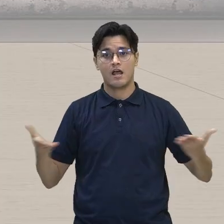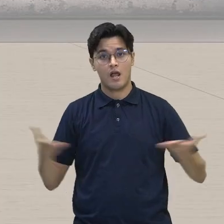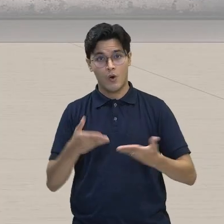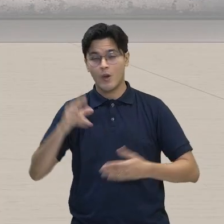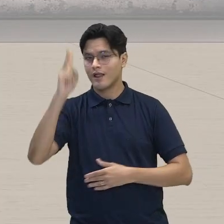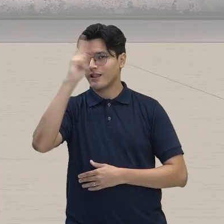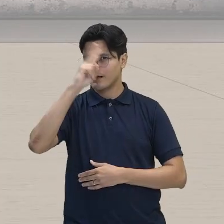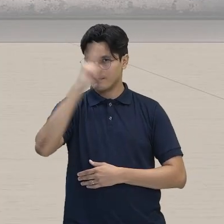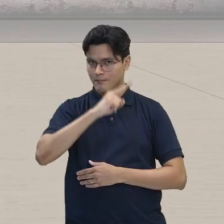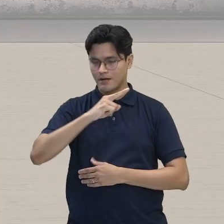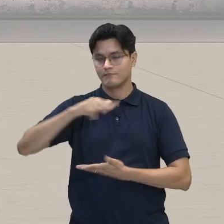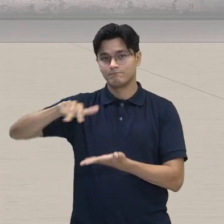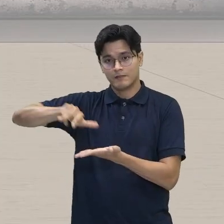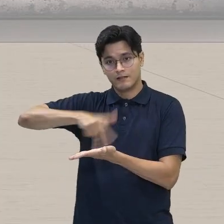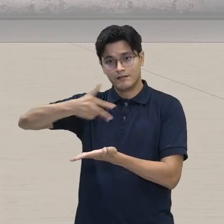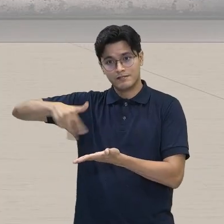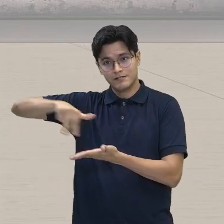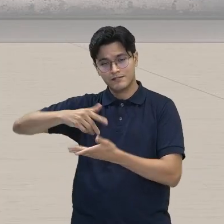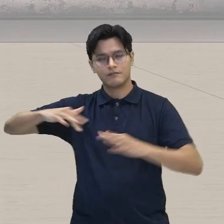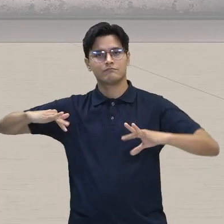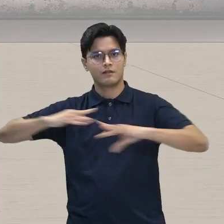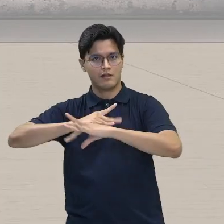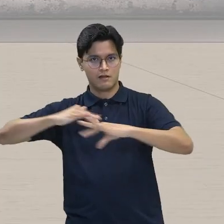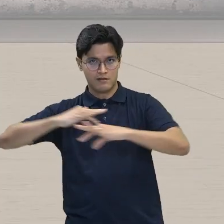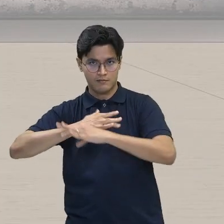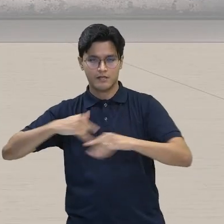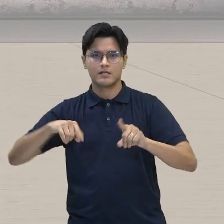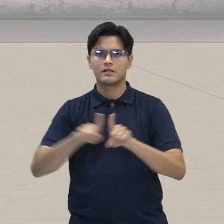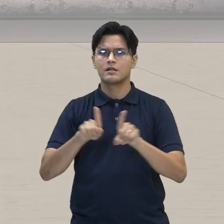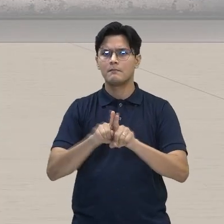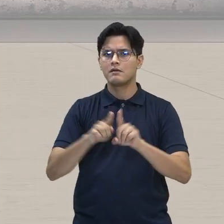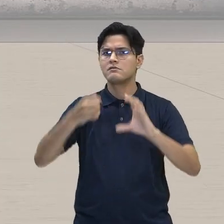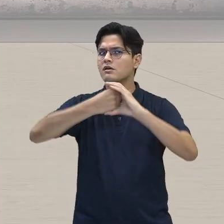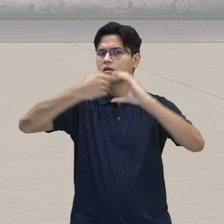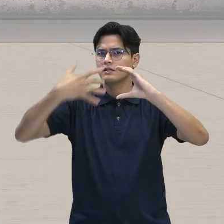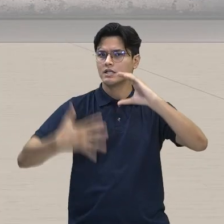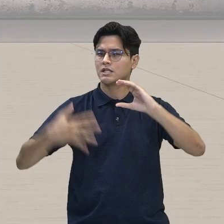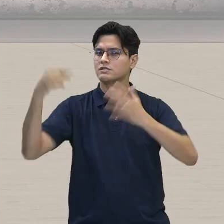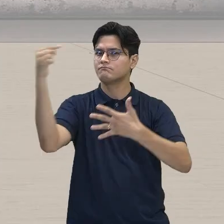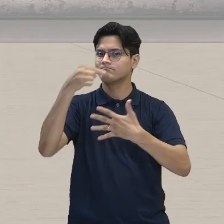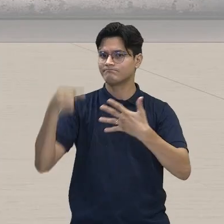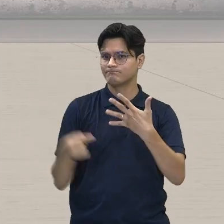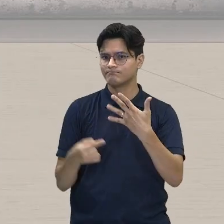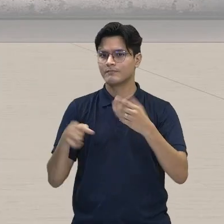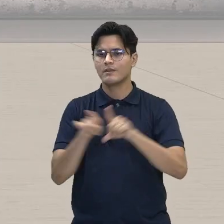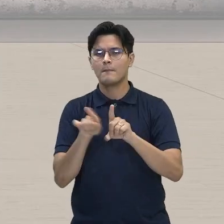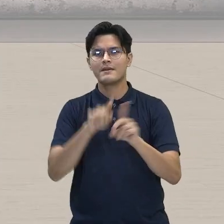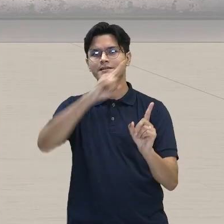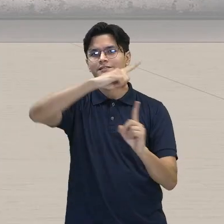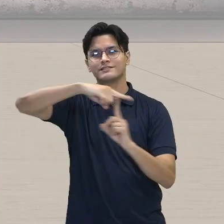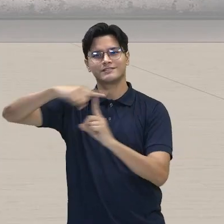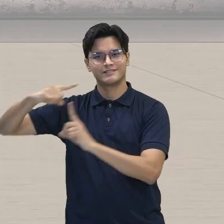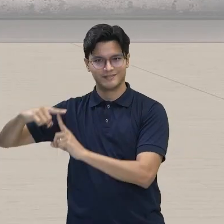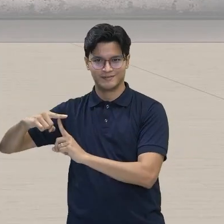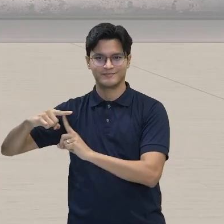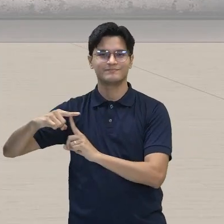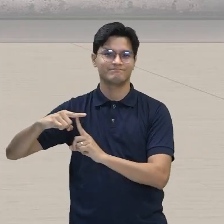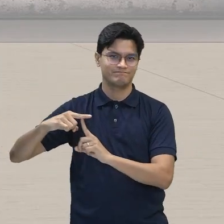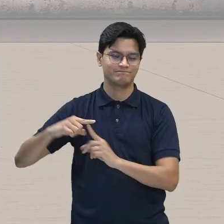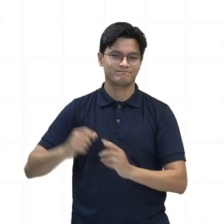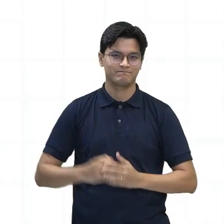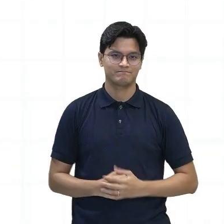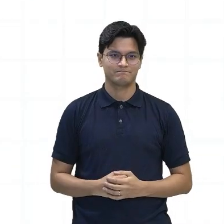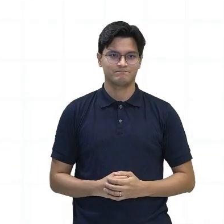o que são danças urbanas, quais são as suas características e alguns estilos que nós vimos aí durante a nossa